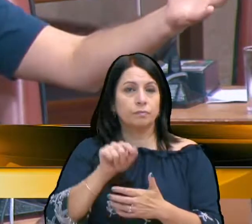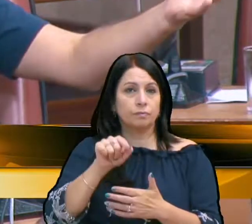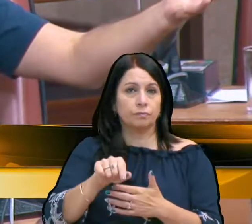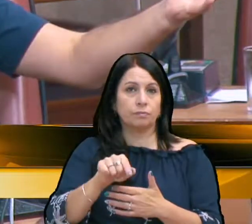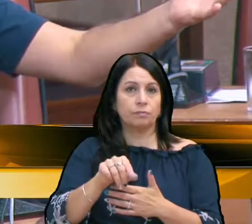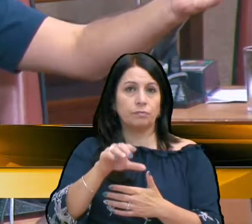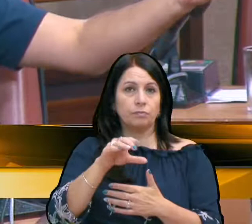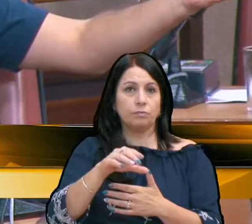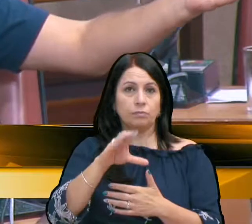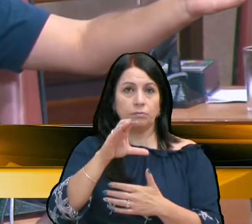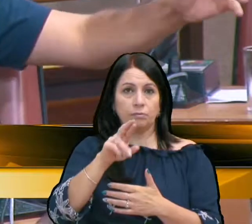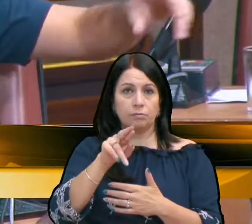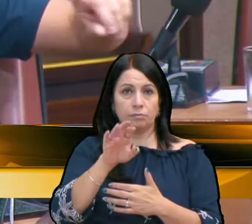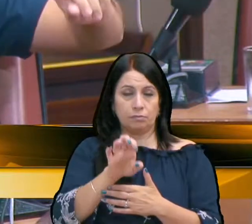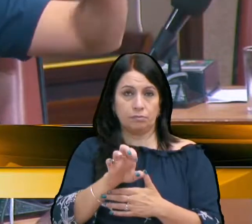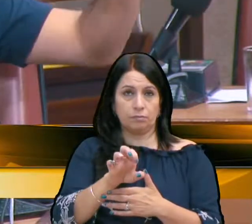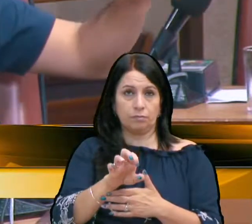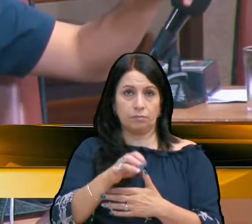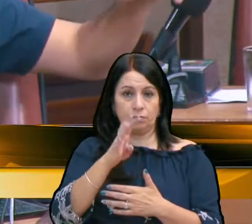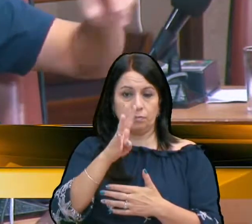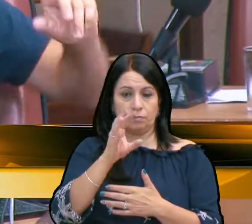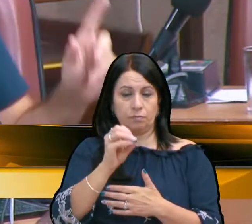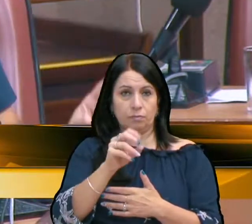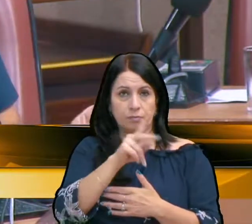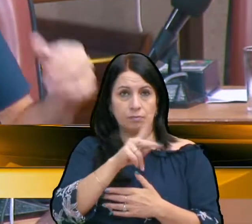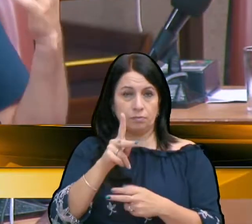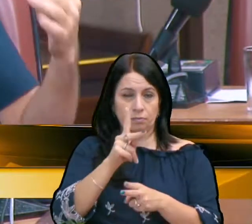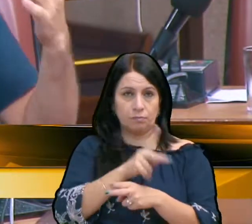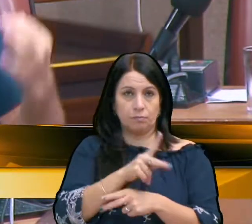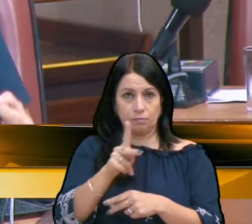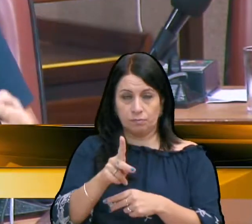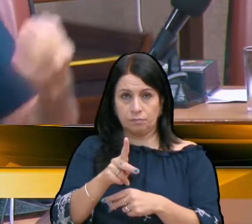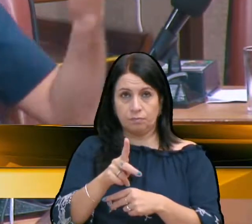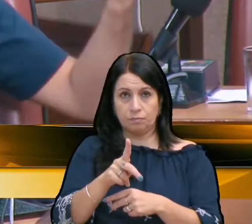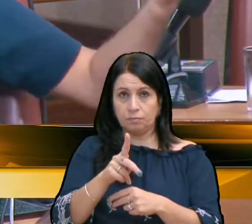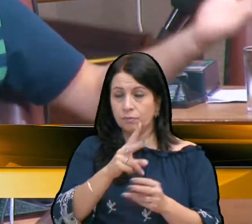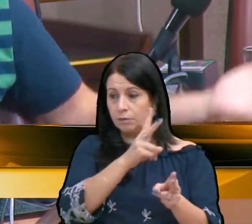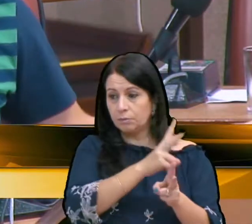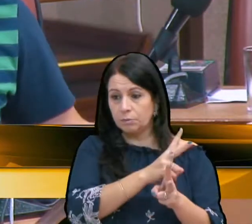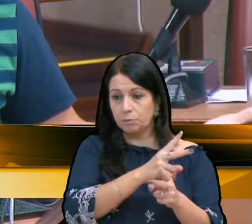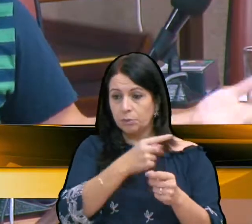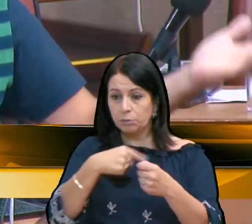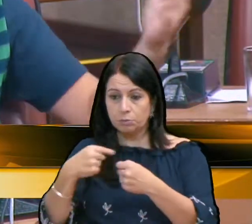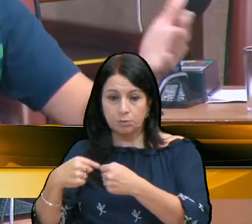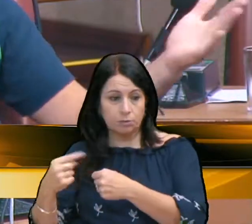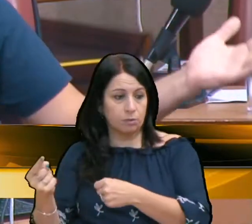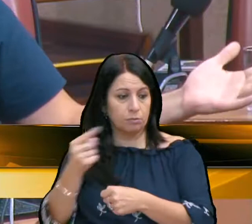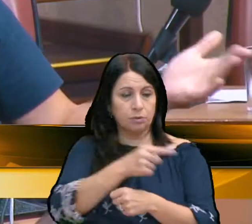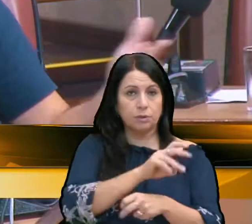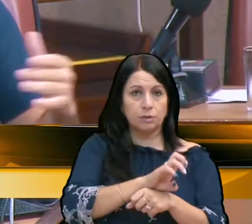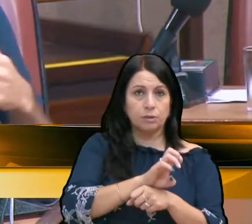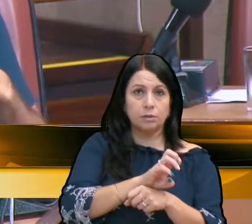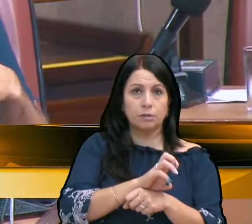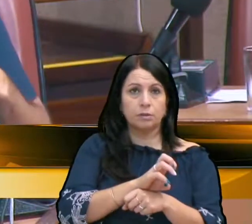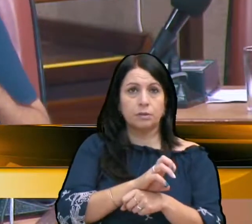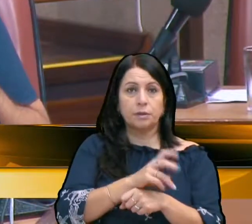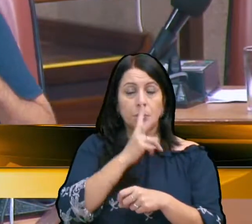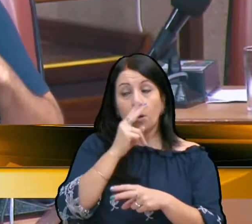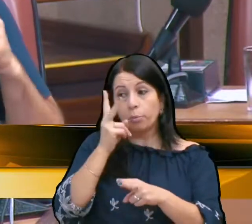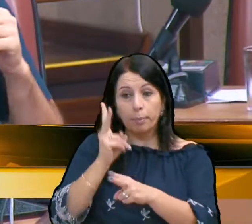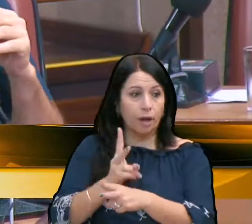na CRE, para dar exemplo, que a Janice diz, 40 professores estão cedidos, sem ônus nenhum para o município e nem para o estado, é uma